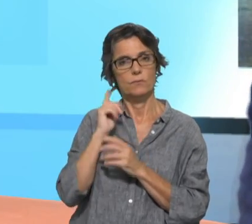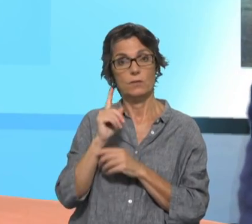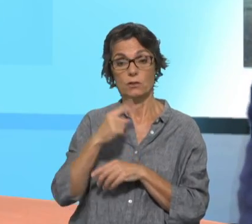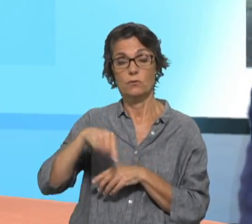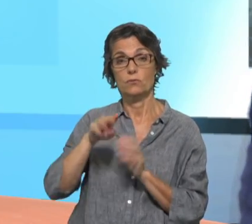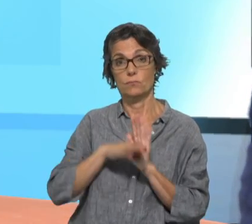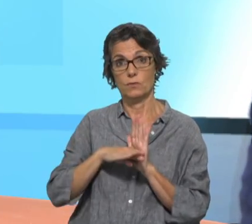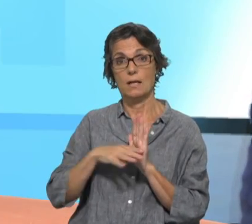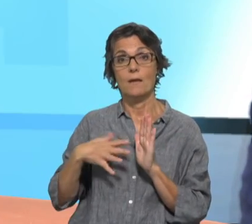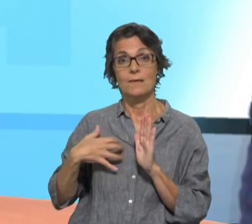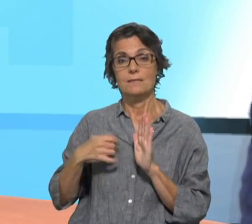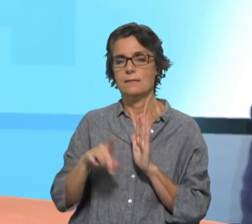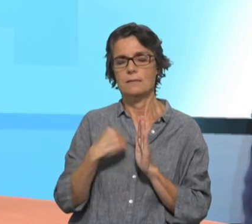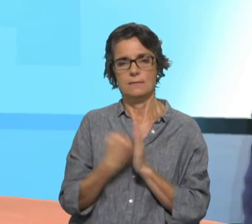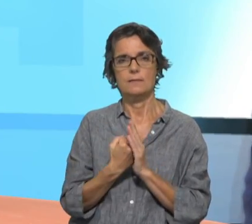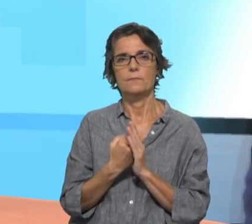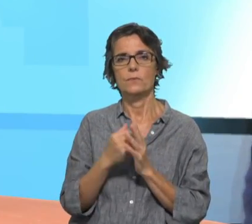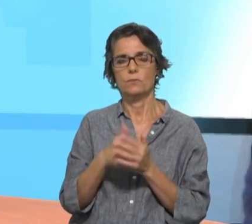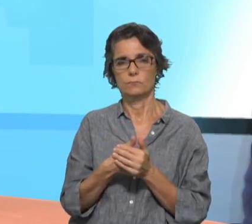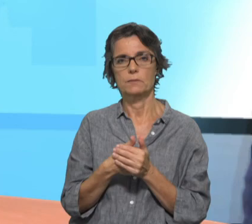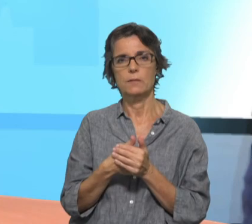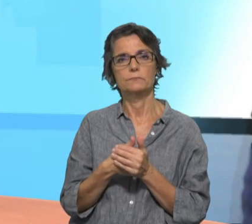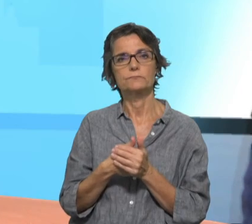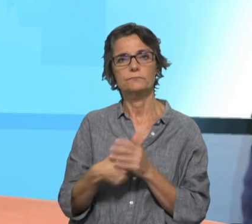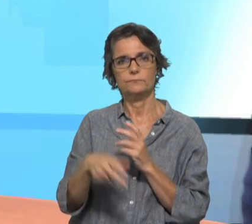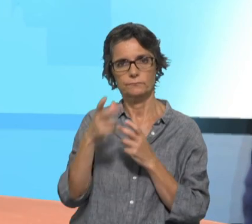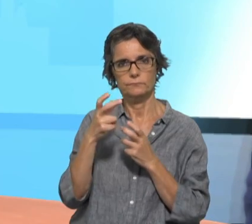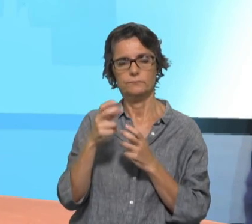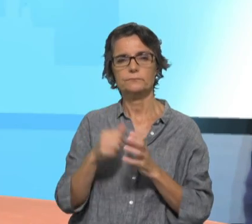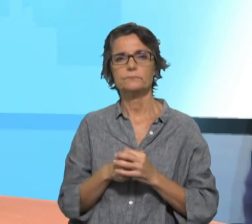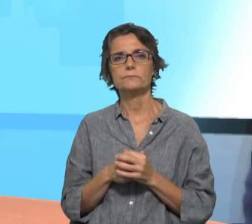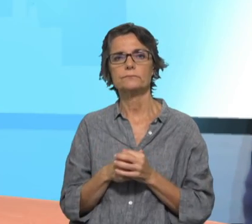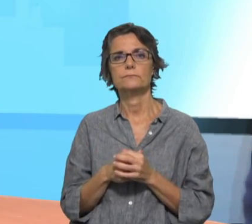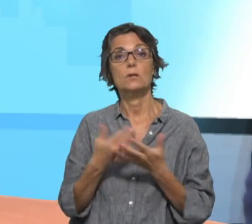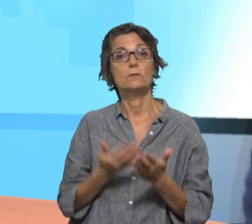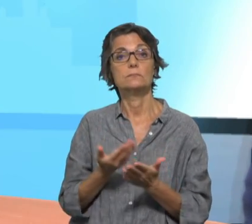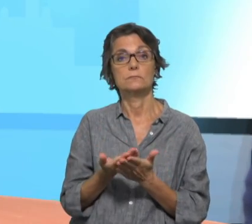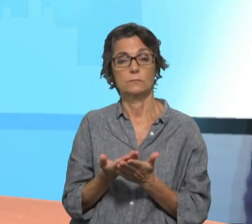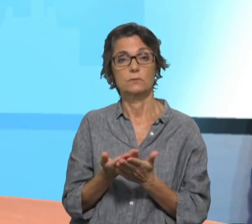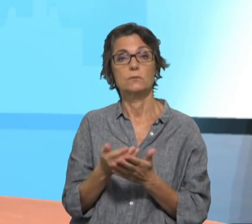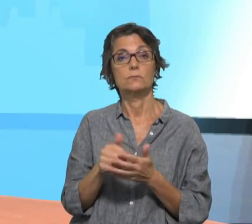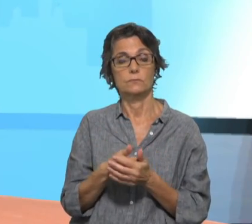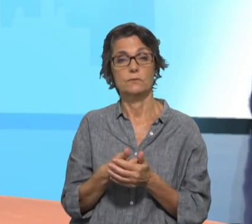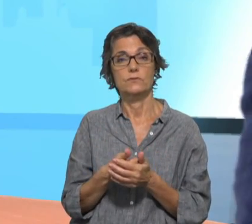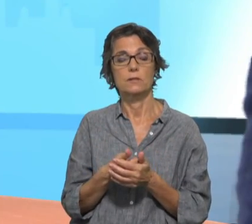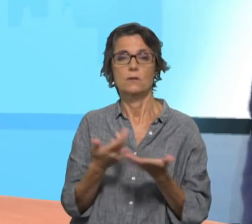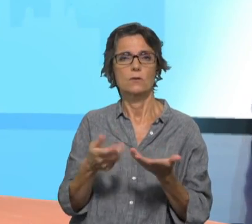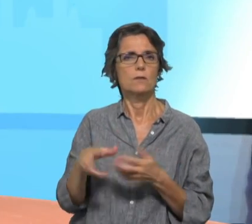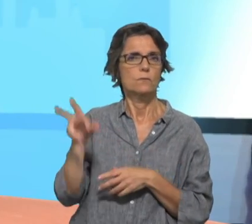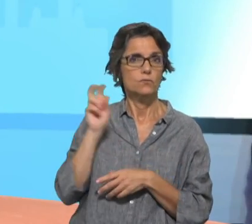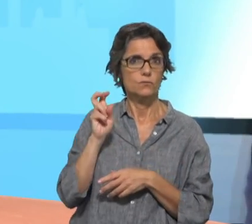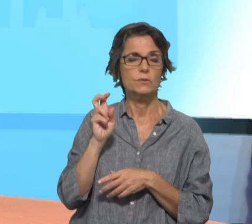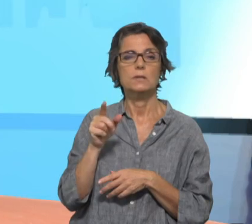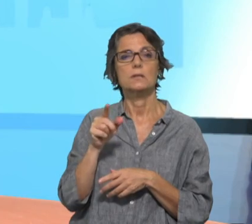sexta-feira, propomos pistas de análise aos textos bíblicos que são lidos em cada Eucaristia. Vou propor ao Padre Carlos Aquino que possamos ouvir o texto